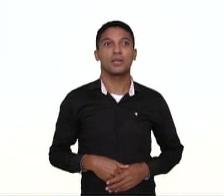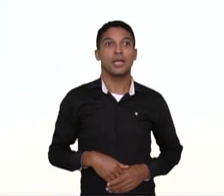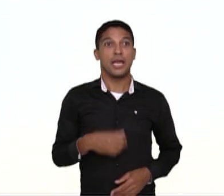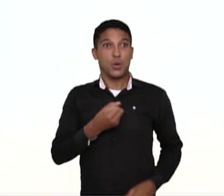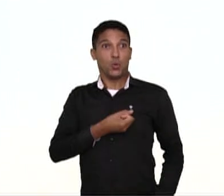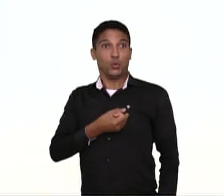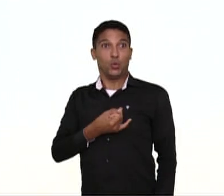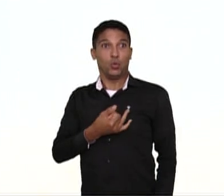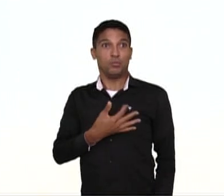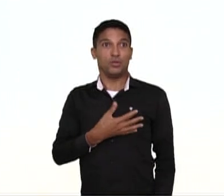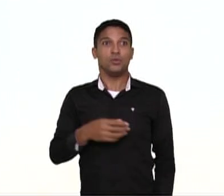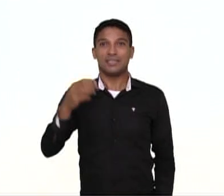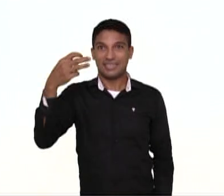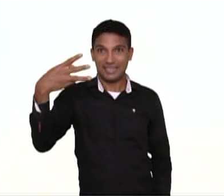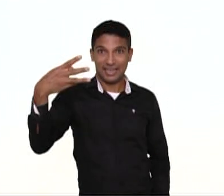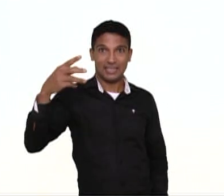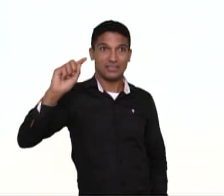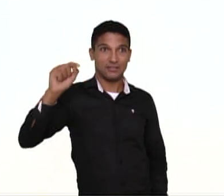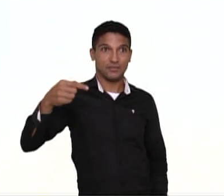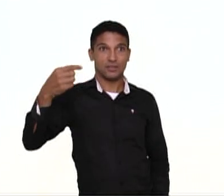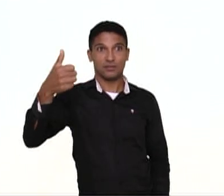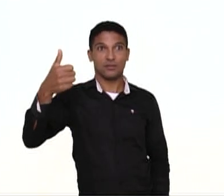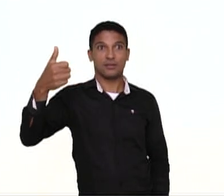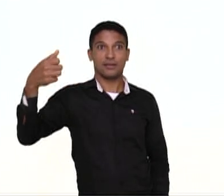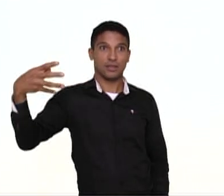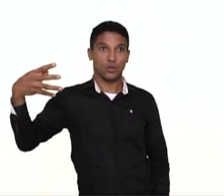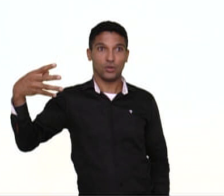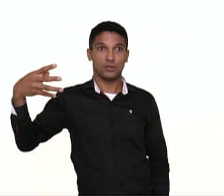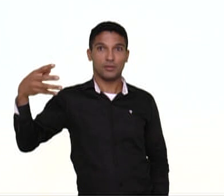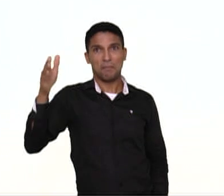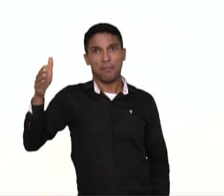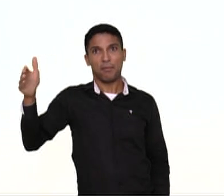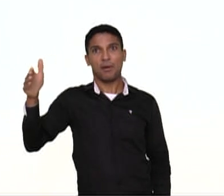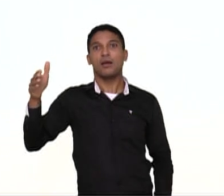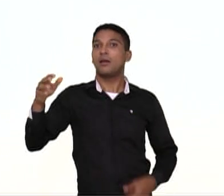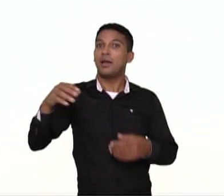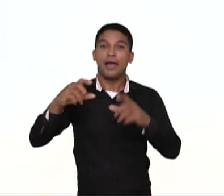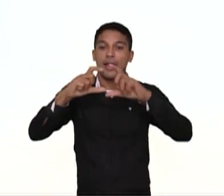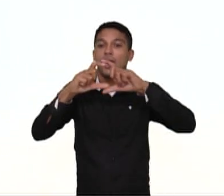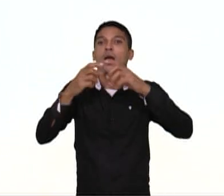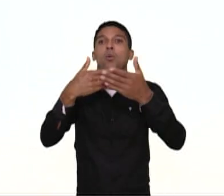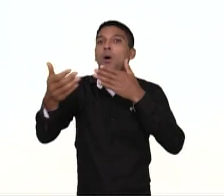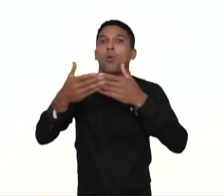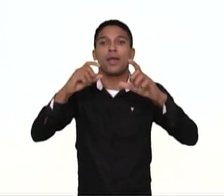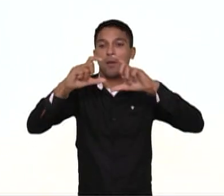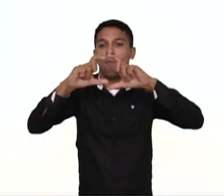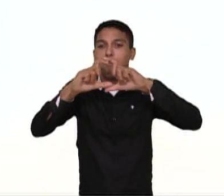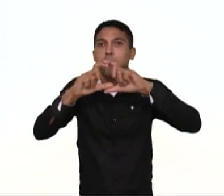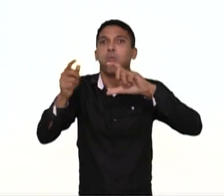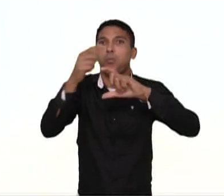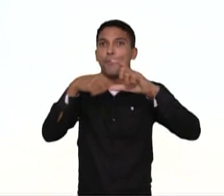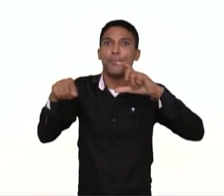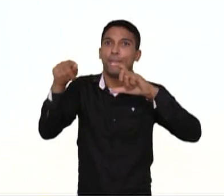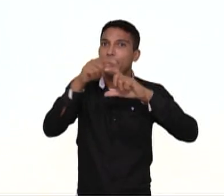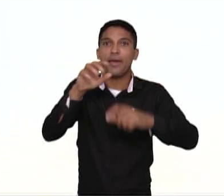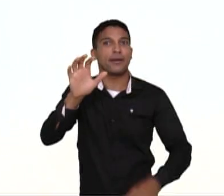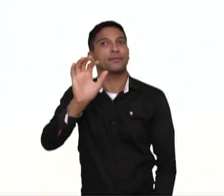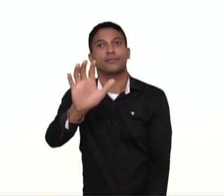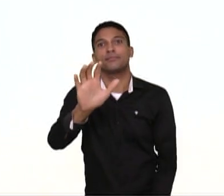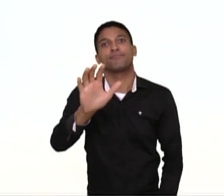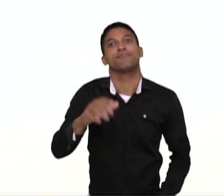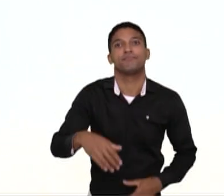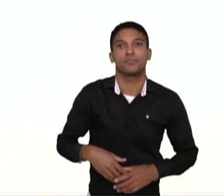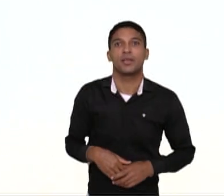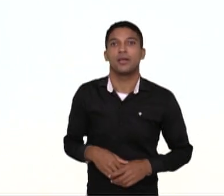procedimento, você vai encontrar esse mesmo valor, essa mesma constante, tá bom? Então por isso que quando nós temos um valor que é